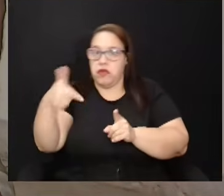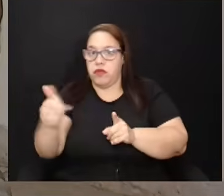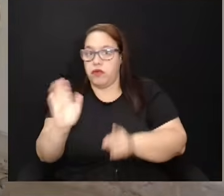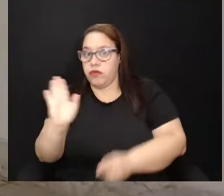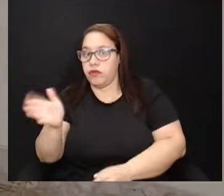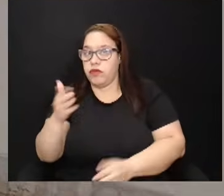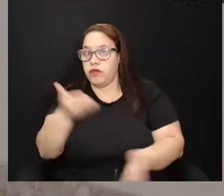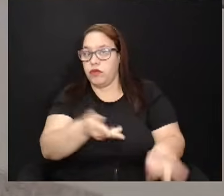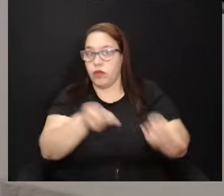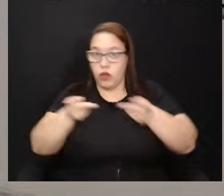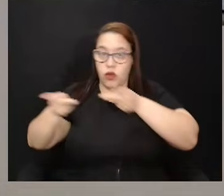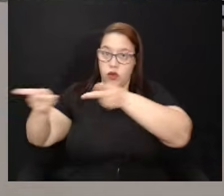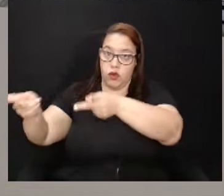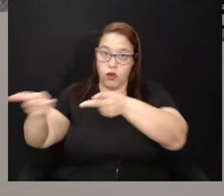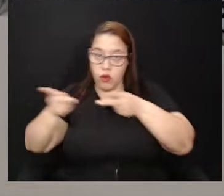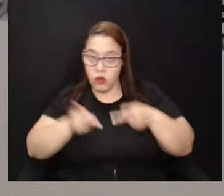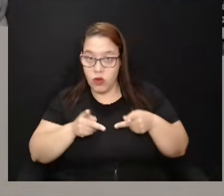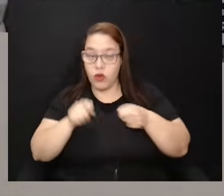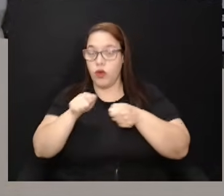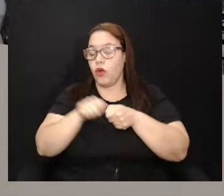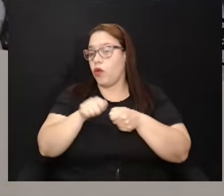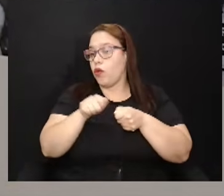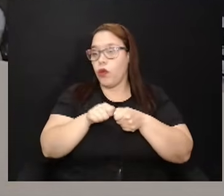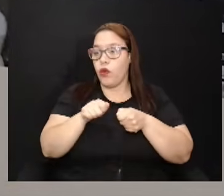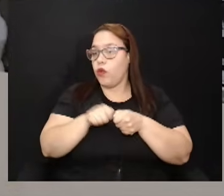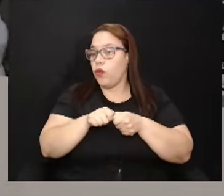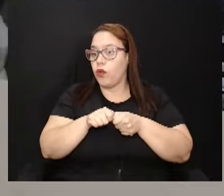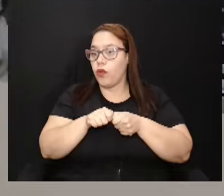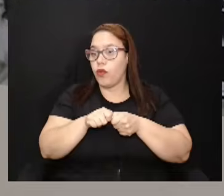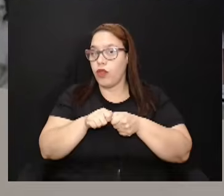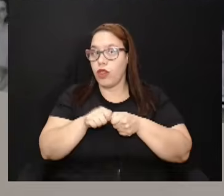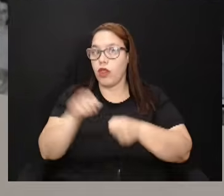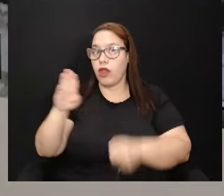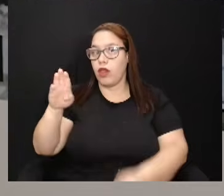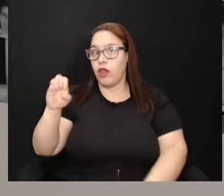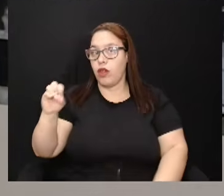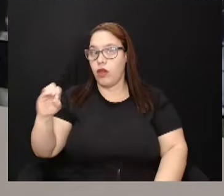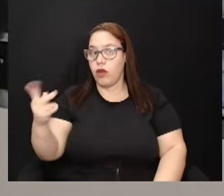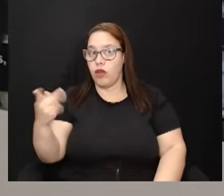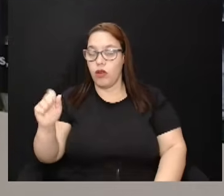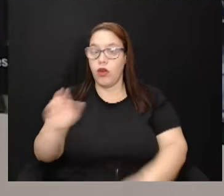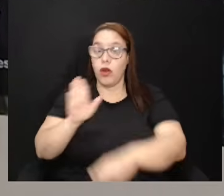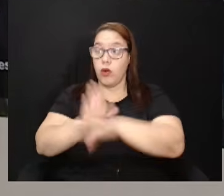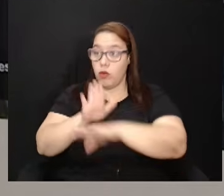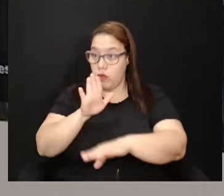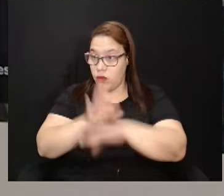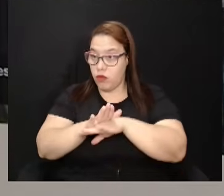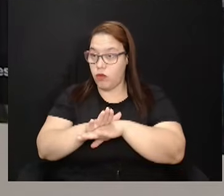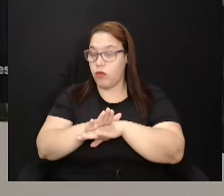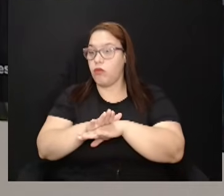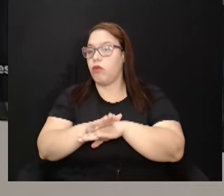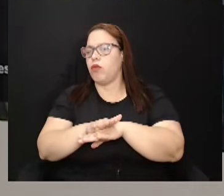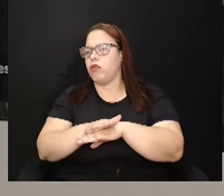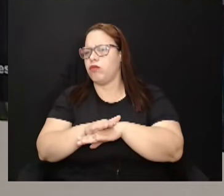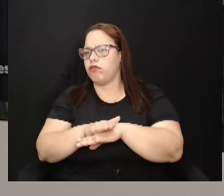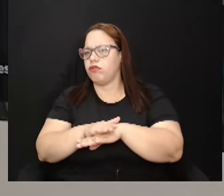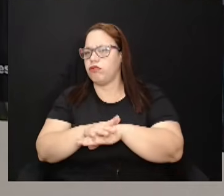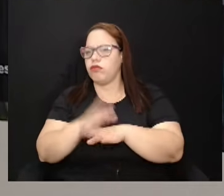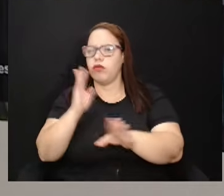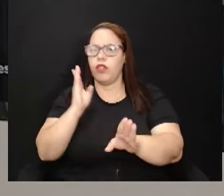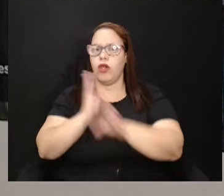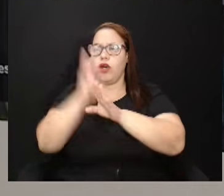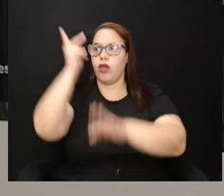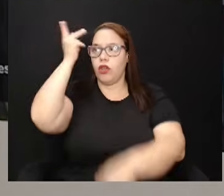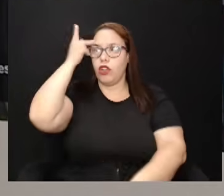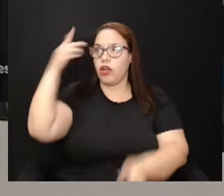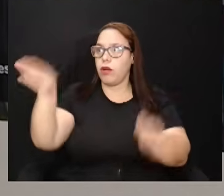convidado, fui fazer, a Bosch me ajudou muito também, porque de repente eu estou em São Paulo, fazendo